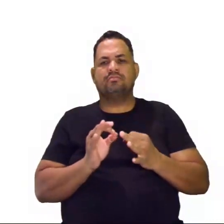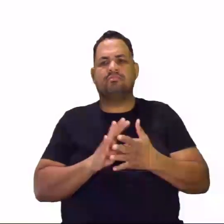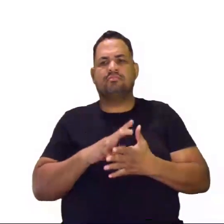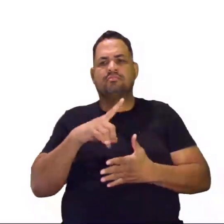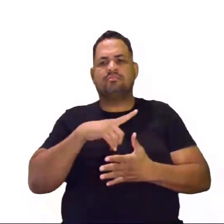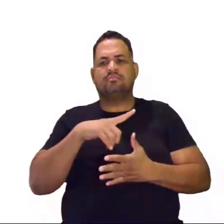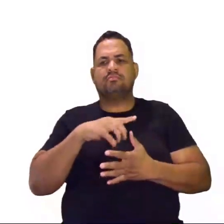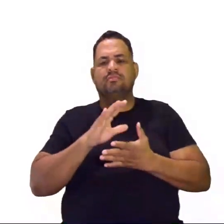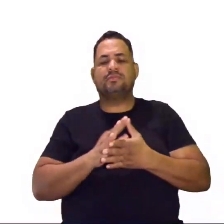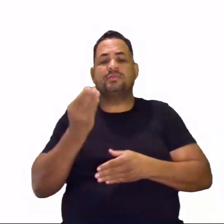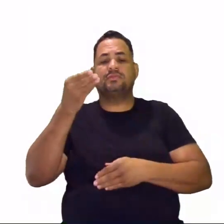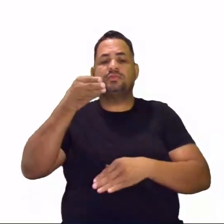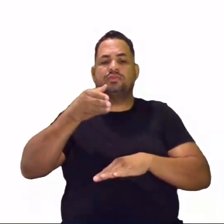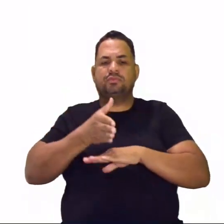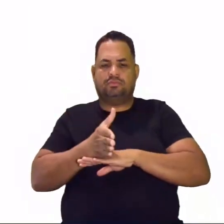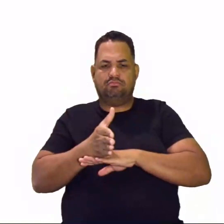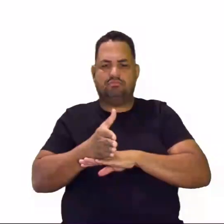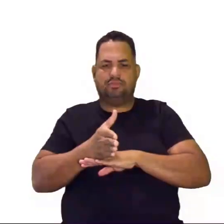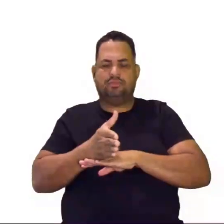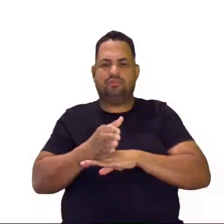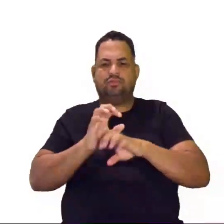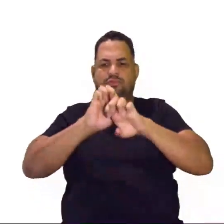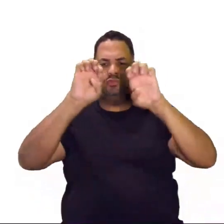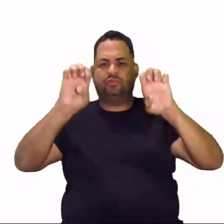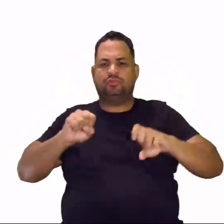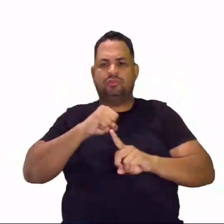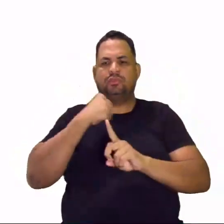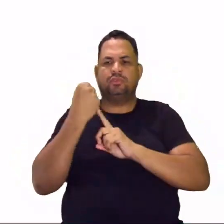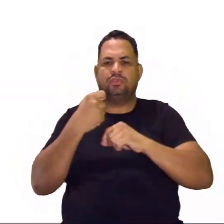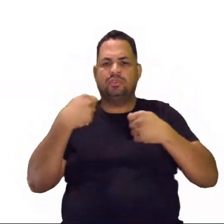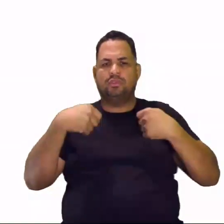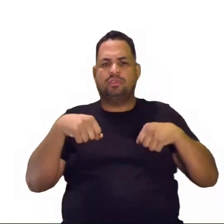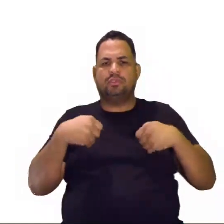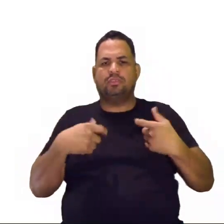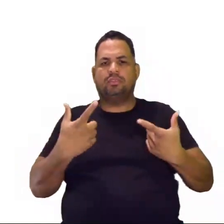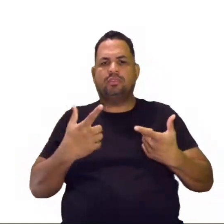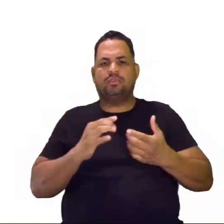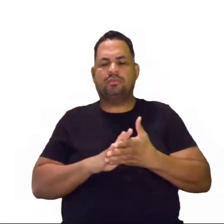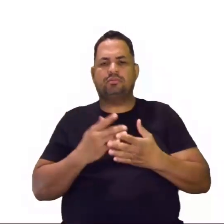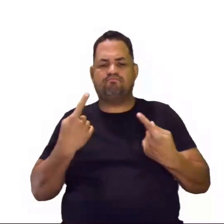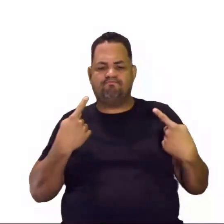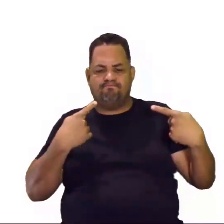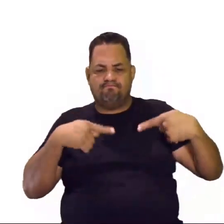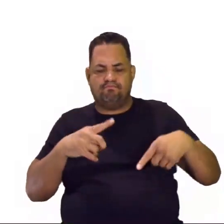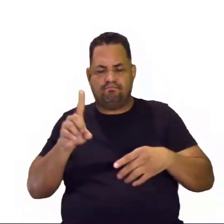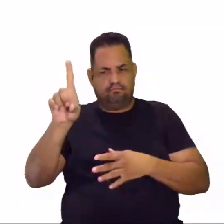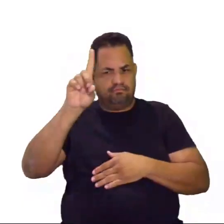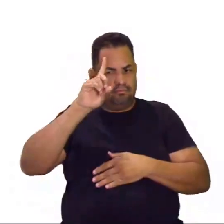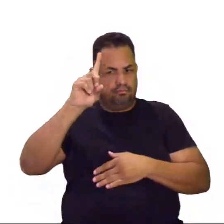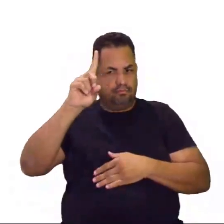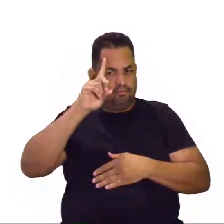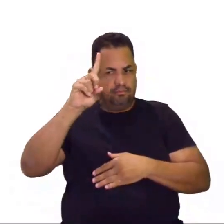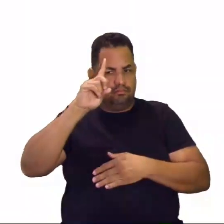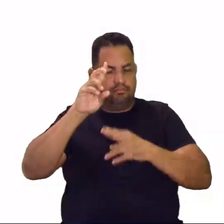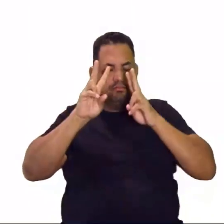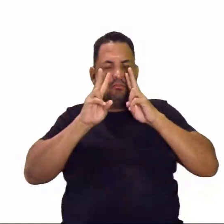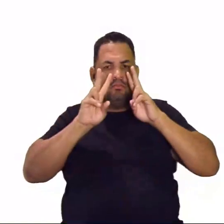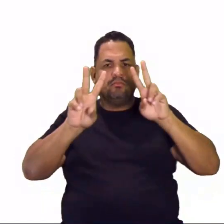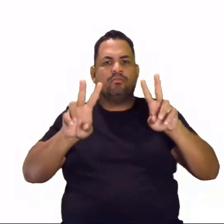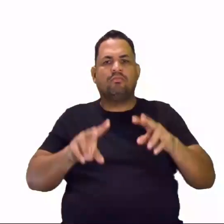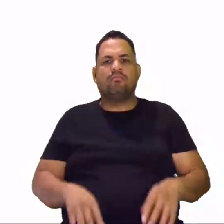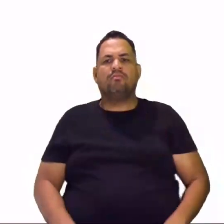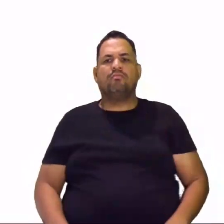chamado estrutura da sociedade. Então, a gente precisa combater diariamente, né, essa